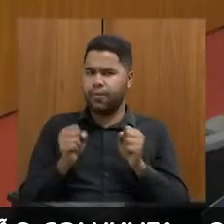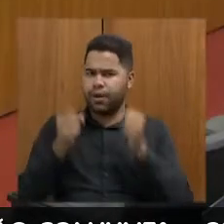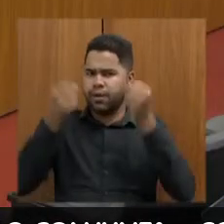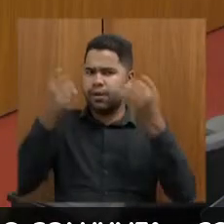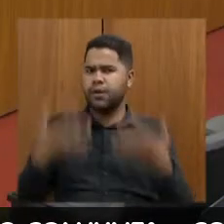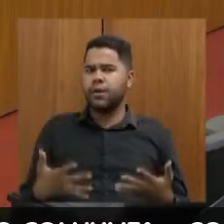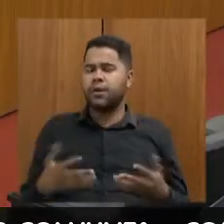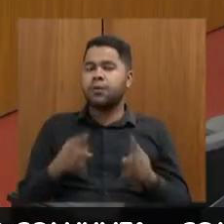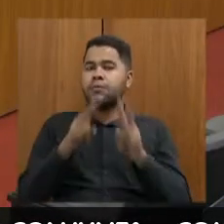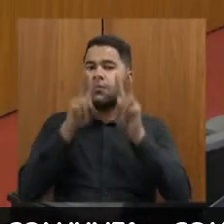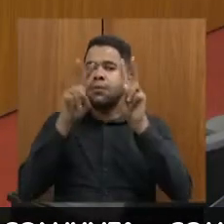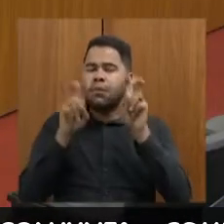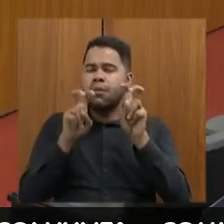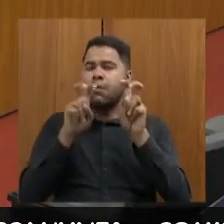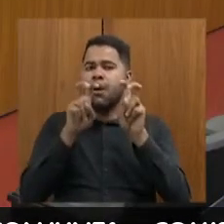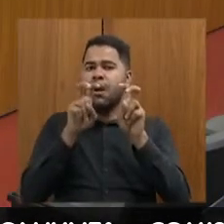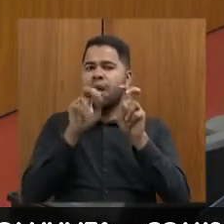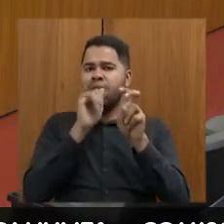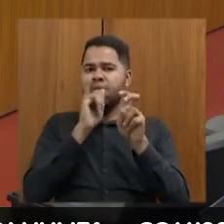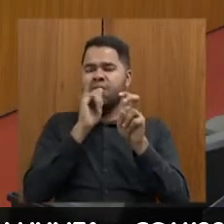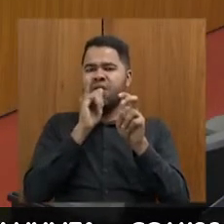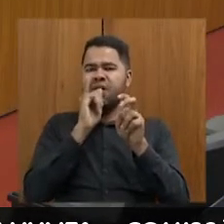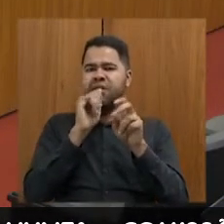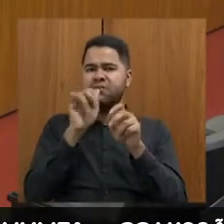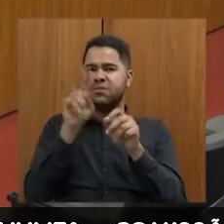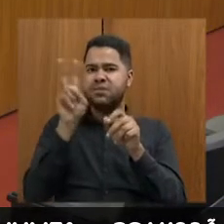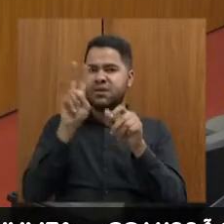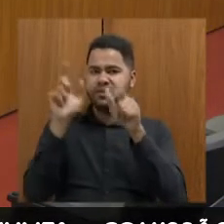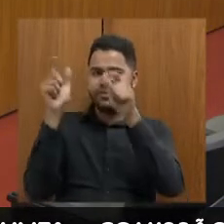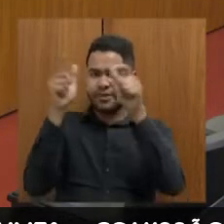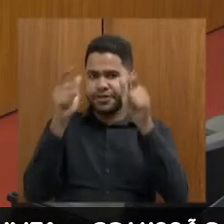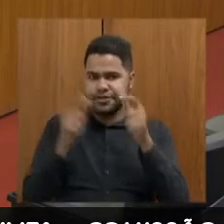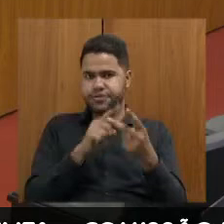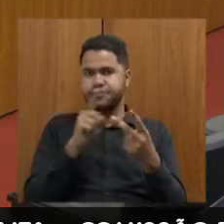falar sobre Varginha Lavras sim